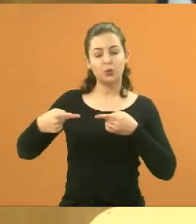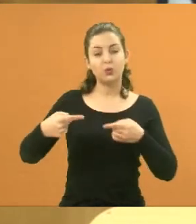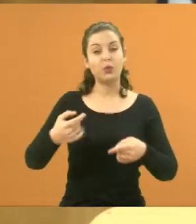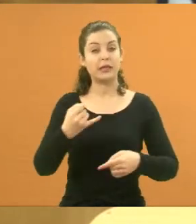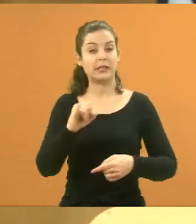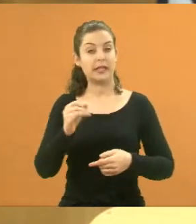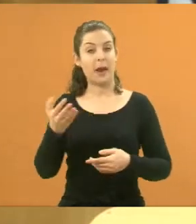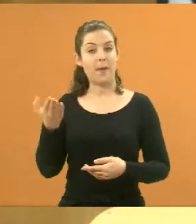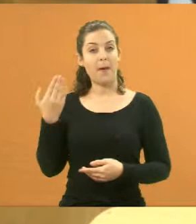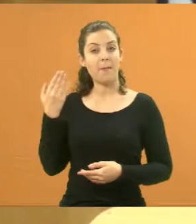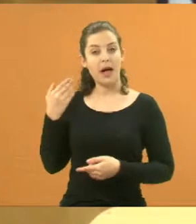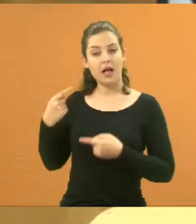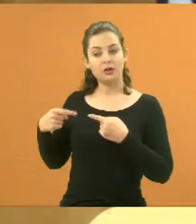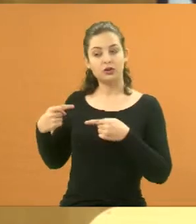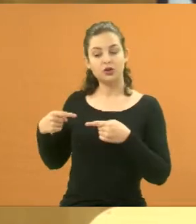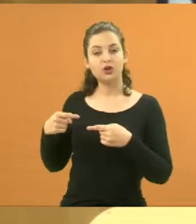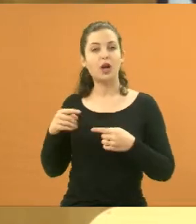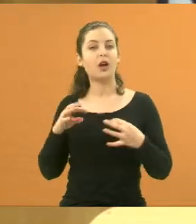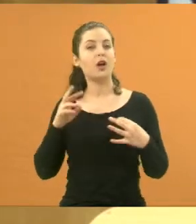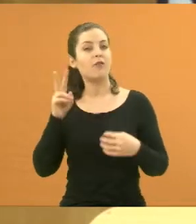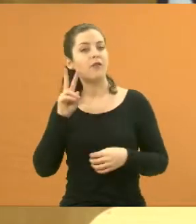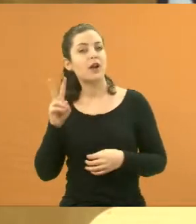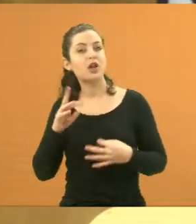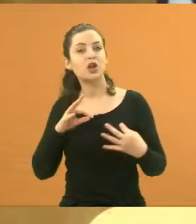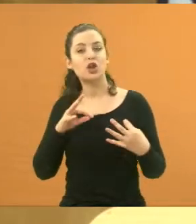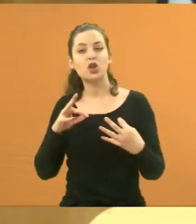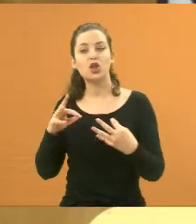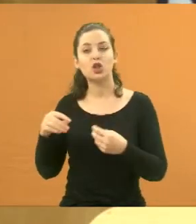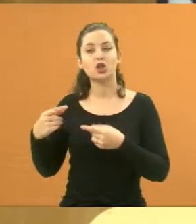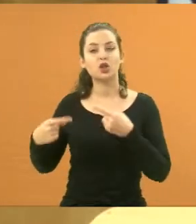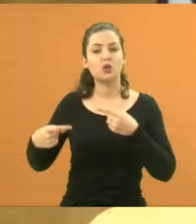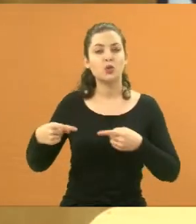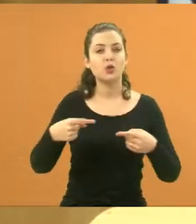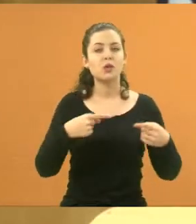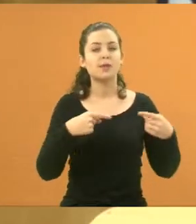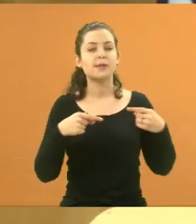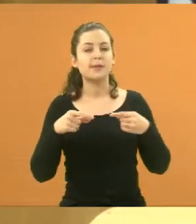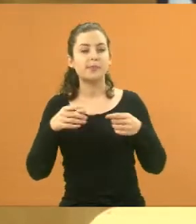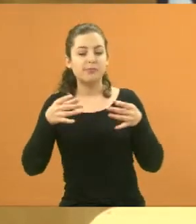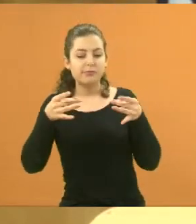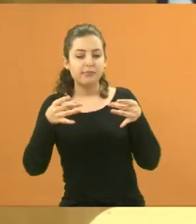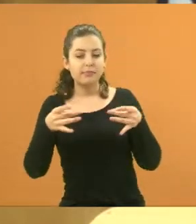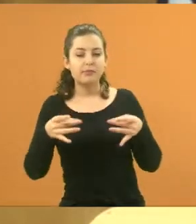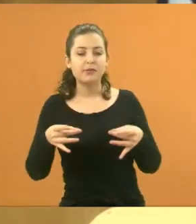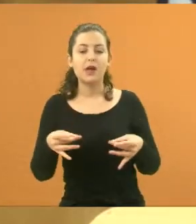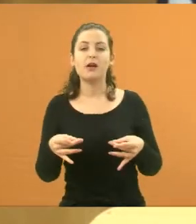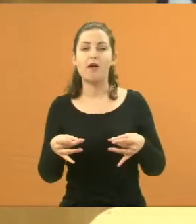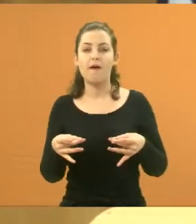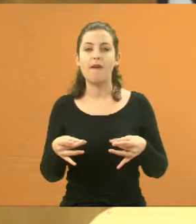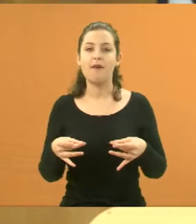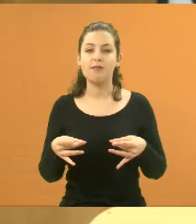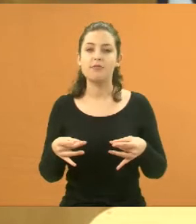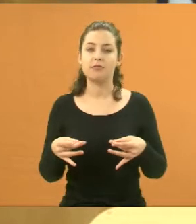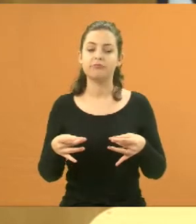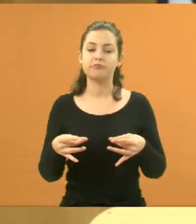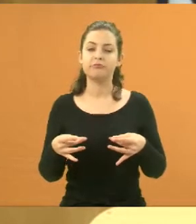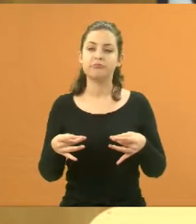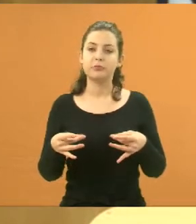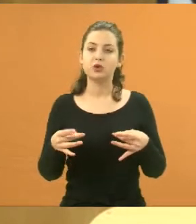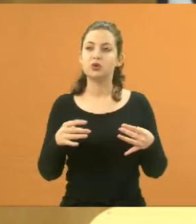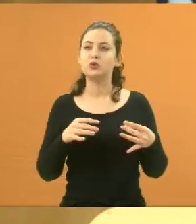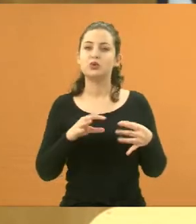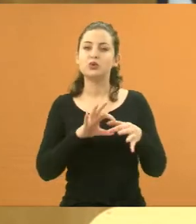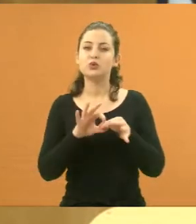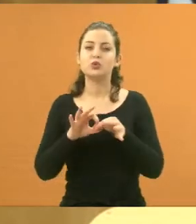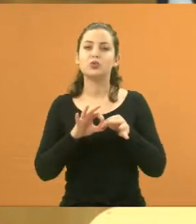sentado antes aí, todos os vereadores, fizesse uma discussão sadia, né, Derbal? Todos os vereadores juntos